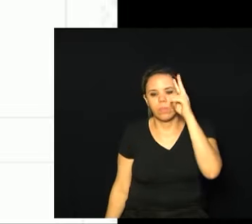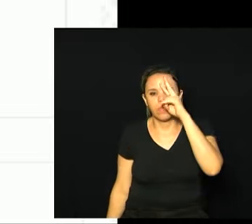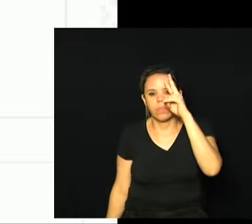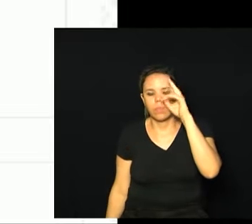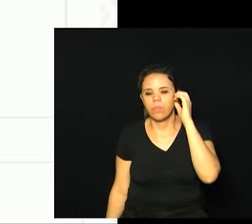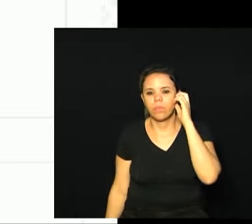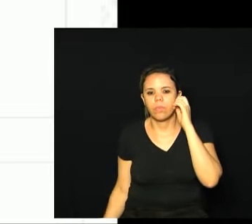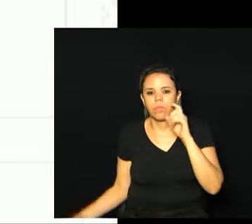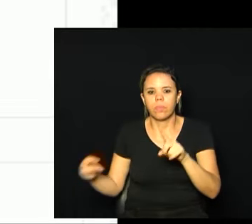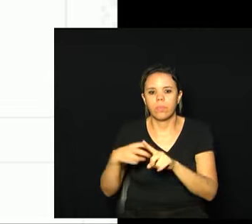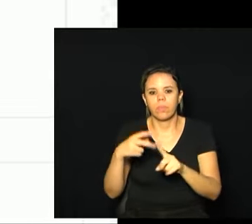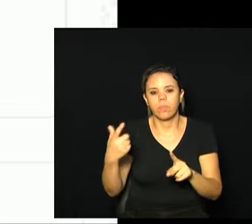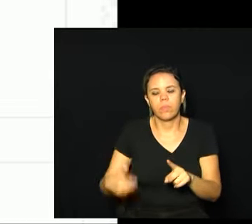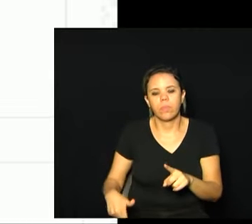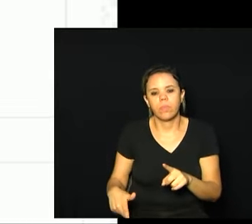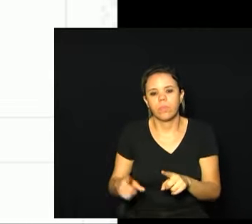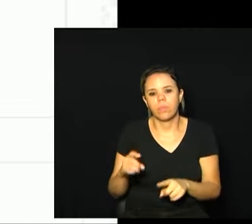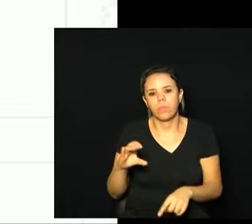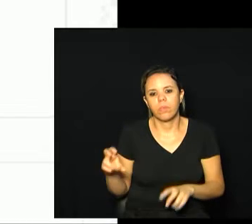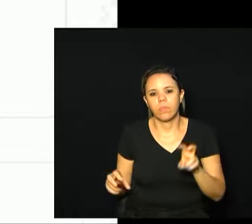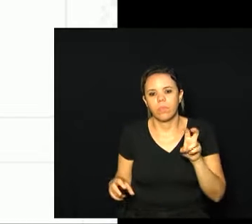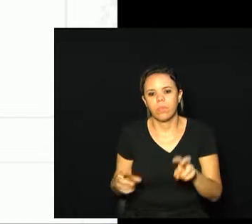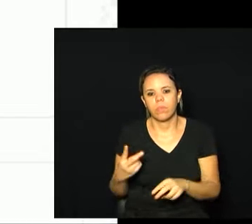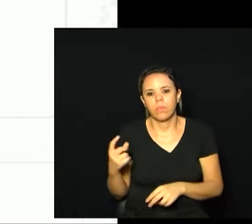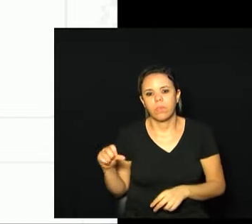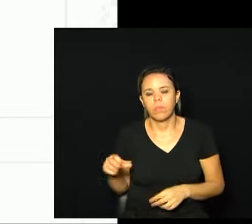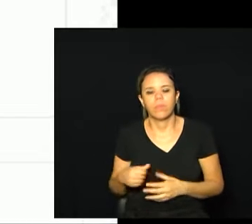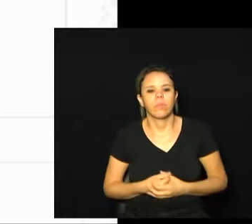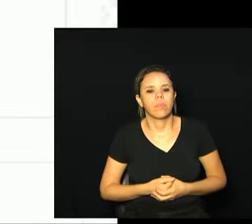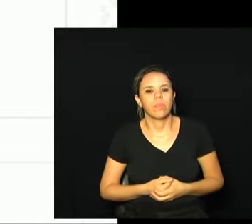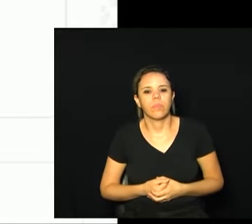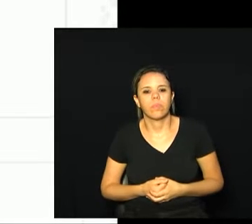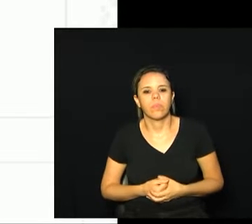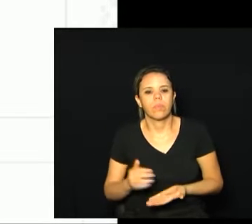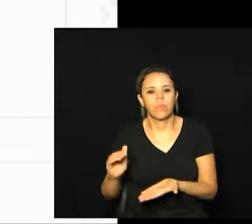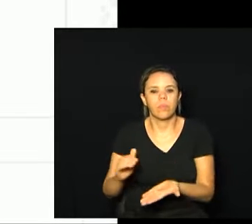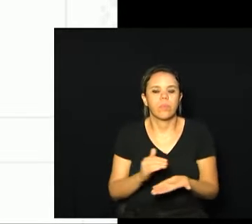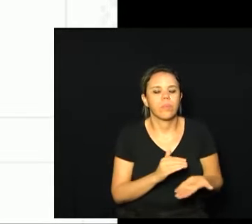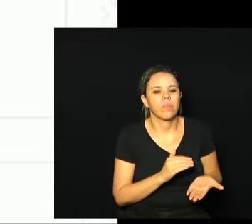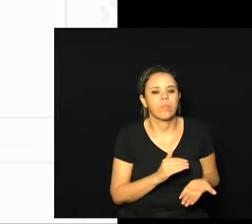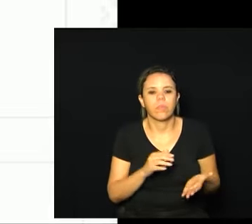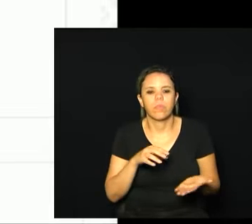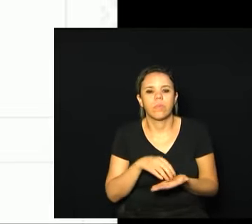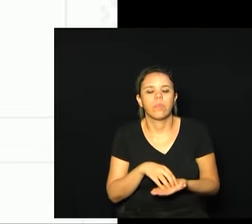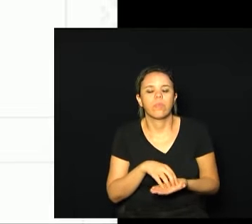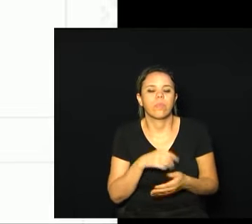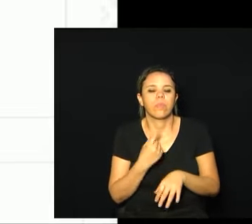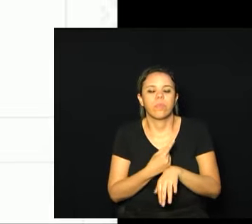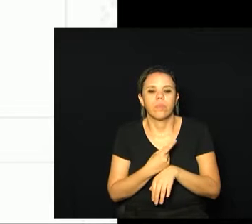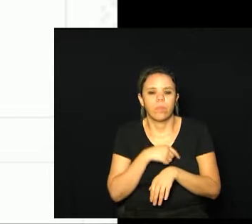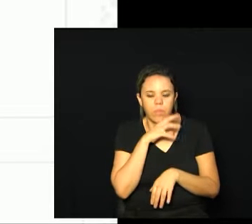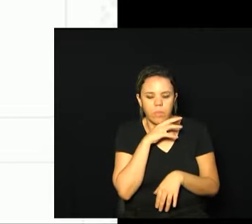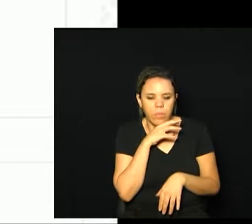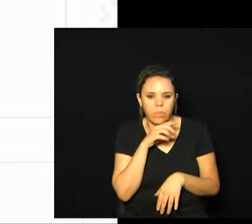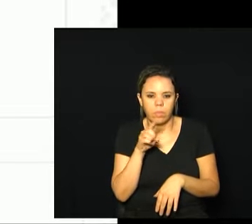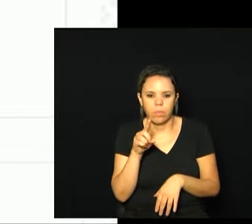Foi atropelado 2 vezes, lá no DIC 5, em 2019. Foi resgatado pelo SAMU Animal, mora no